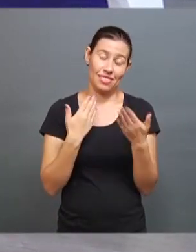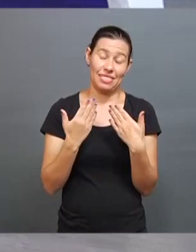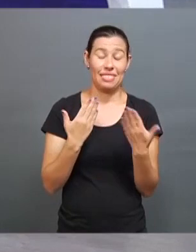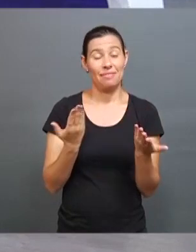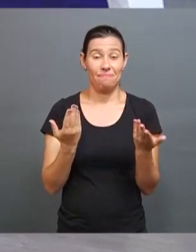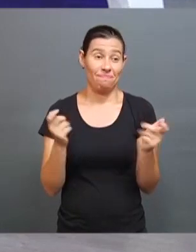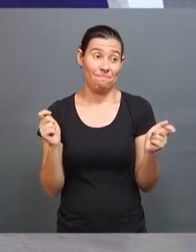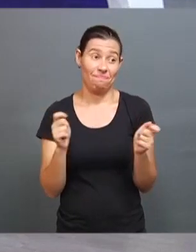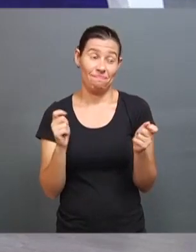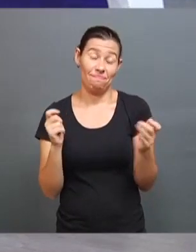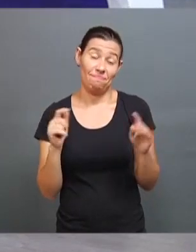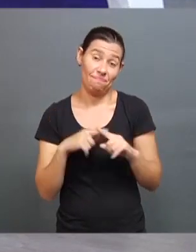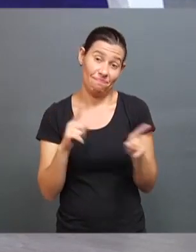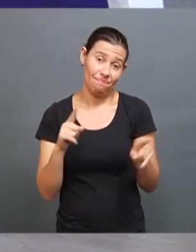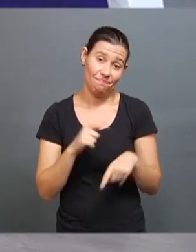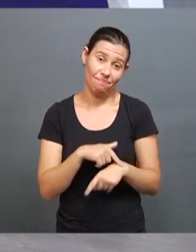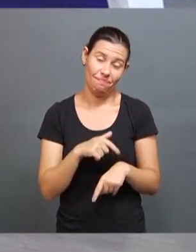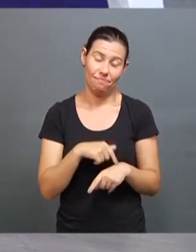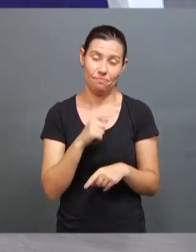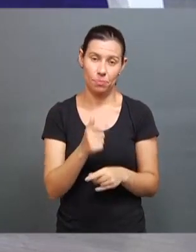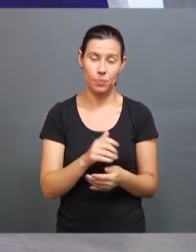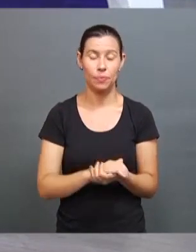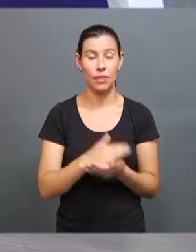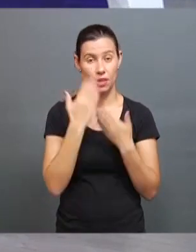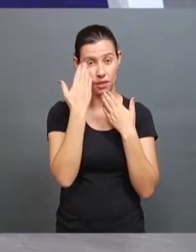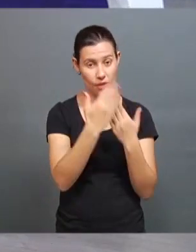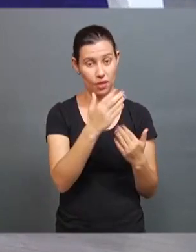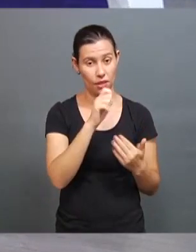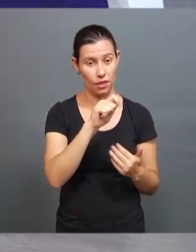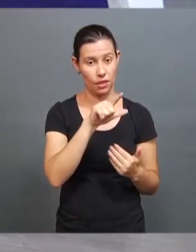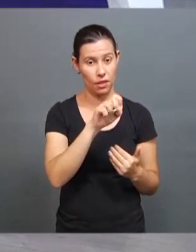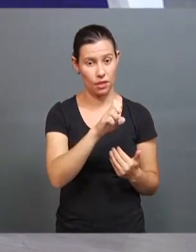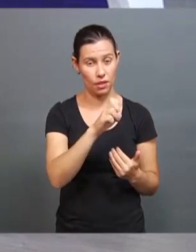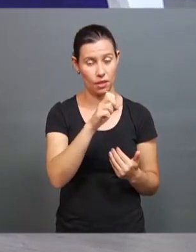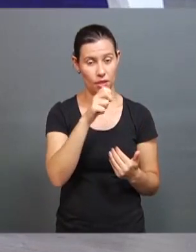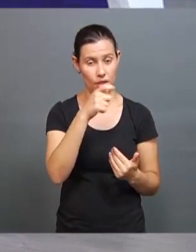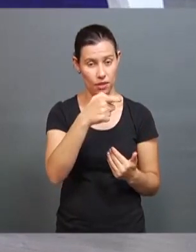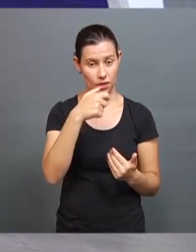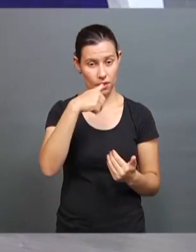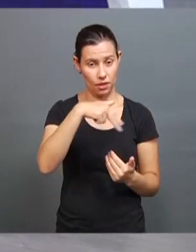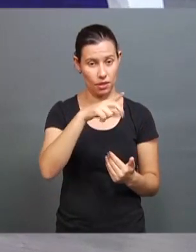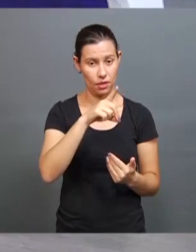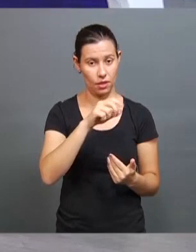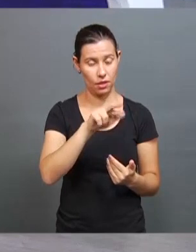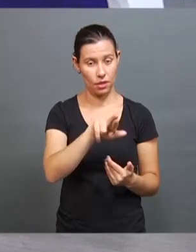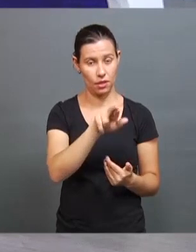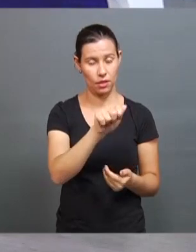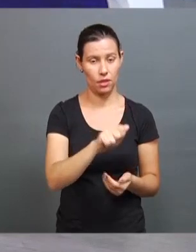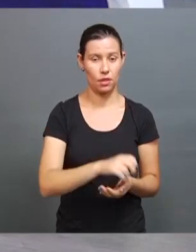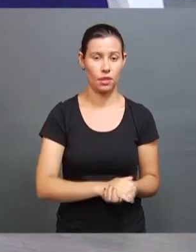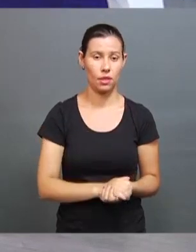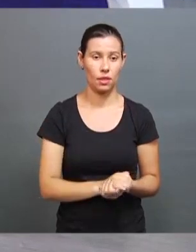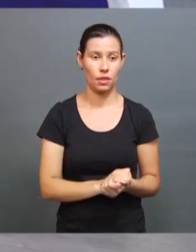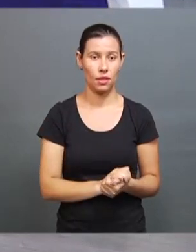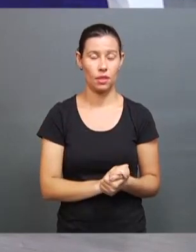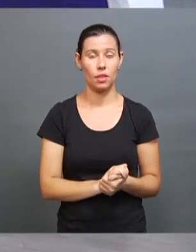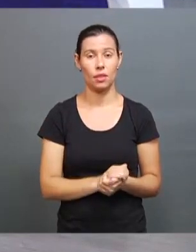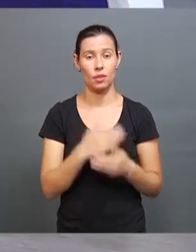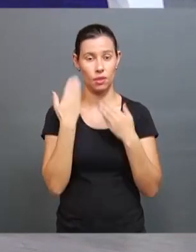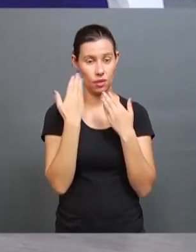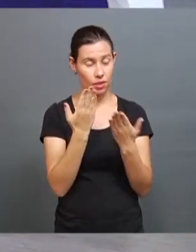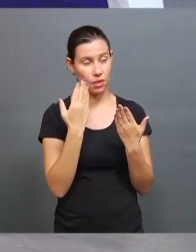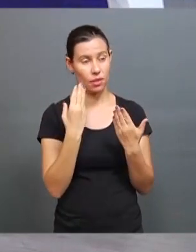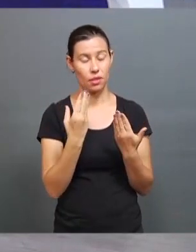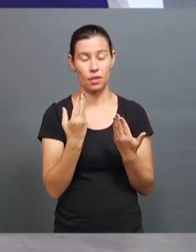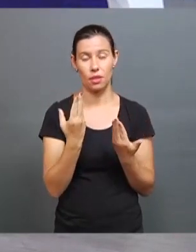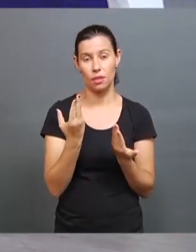encerrar. Gostaria de agradecer, Alessandra. Muito obrigada novamente pela sua presença aqui. Muito obrigada novamente pela presença. Obrigada por poder